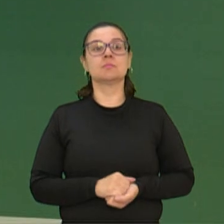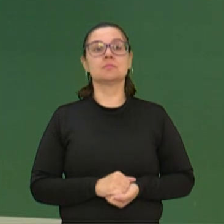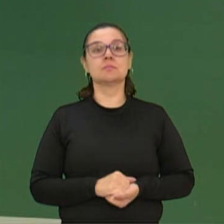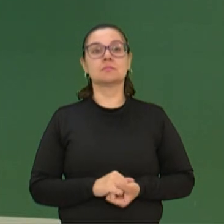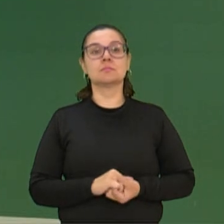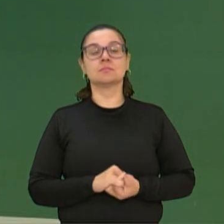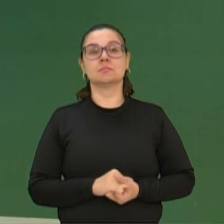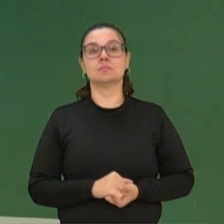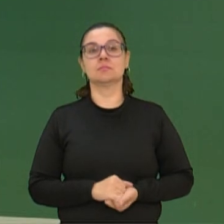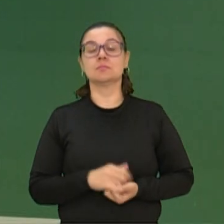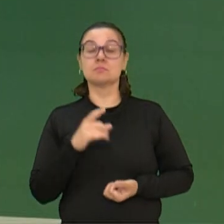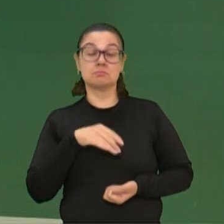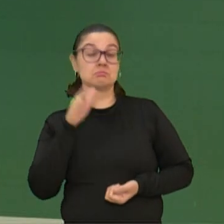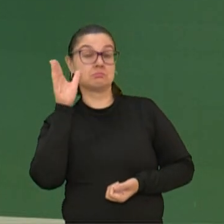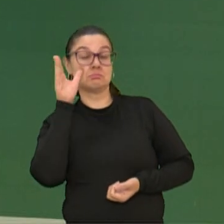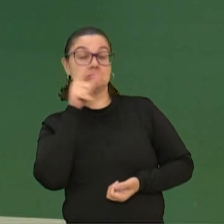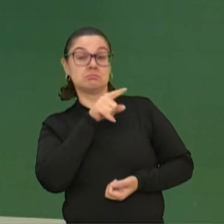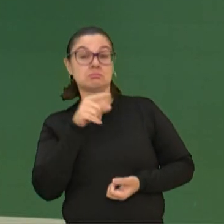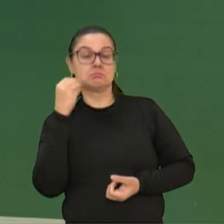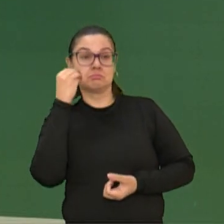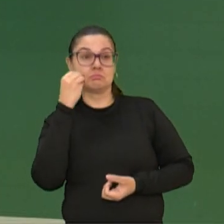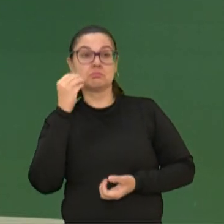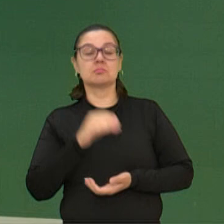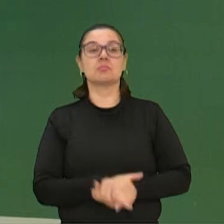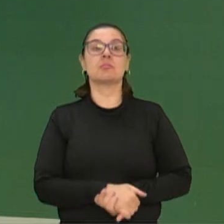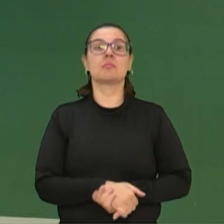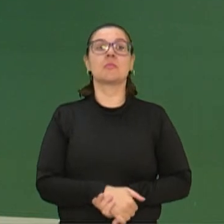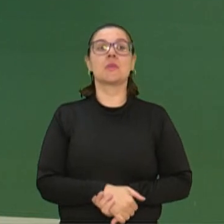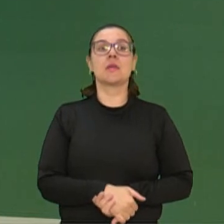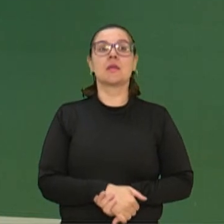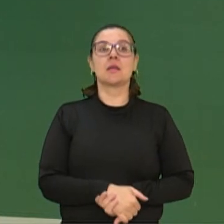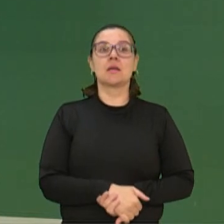muito interessante fazer esse exame.